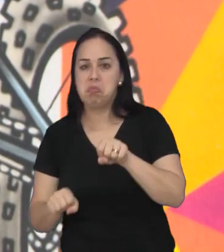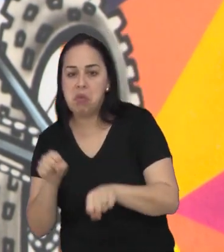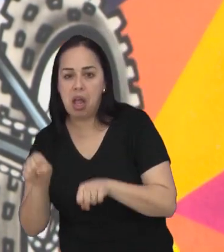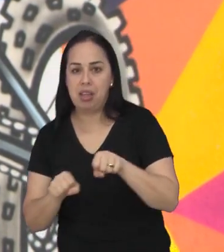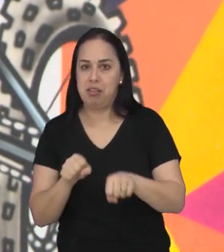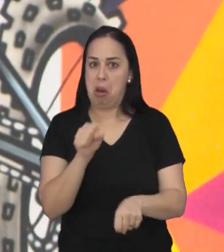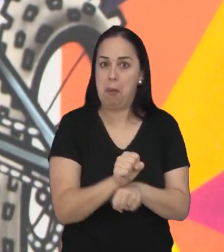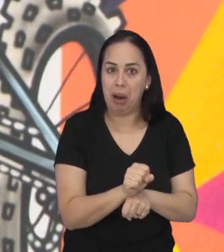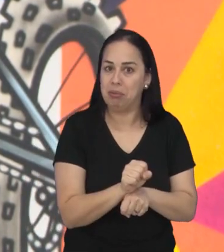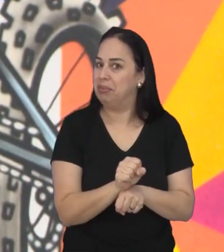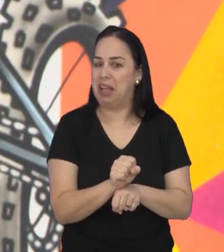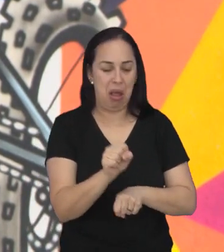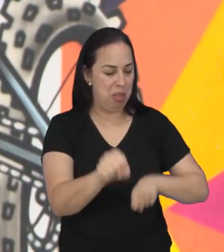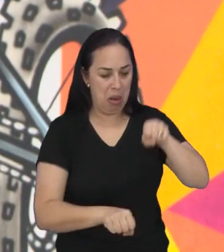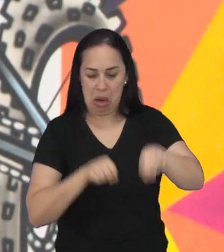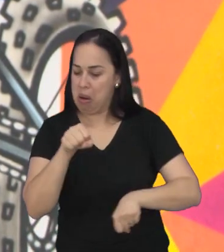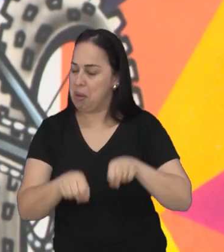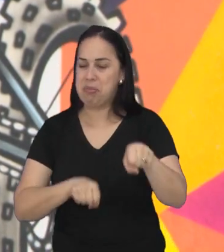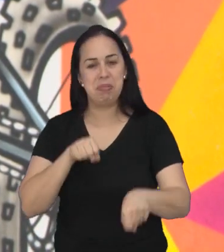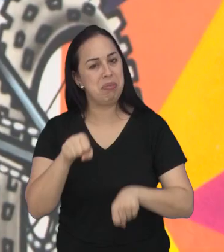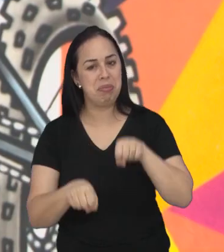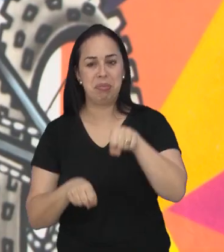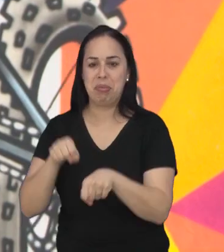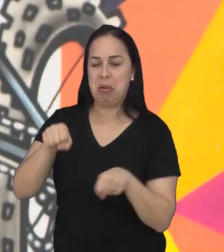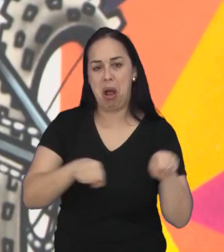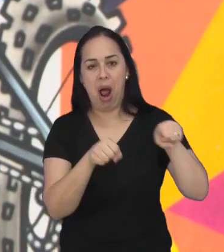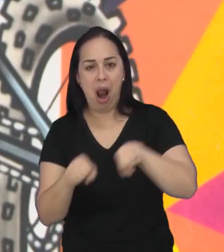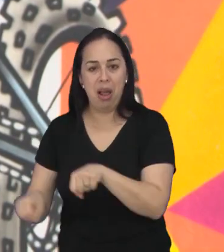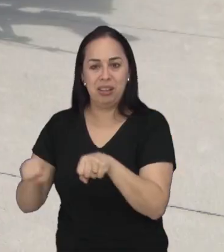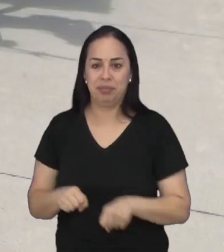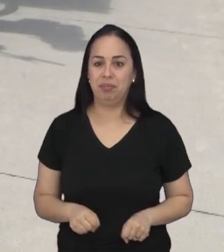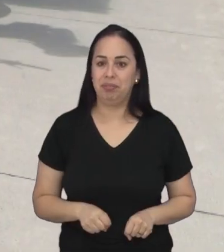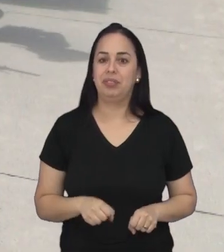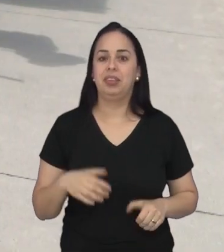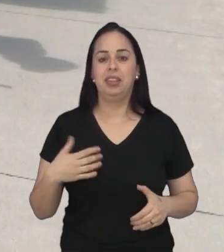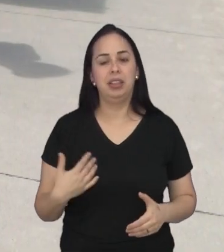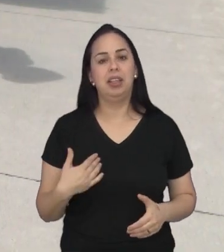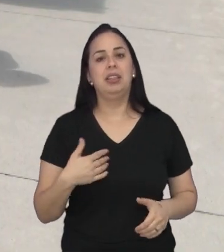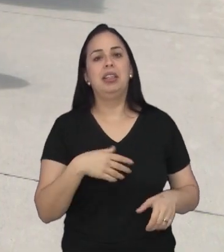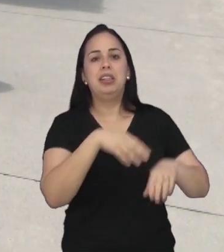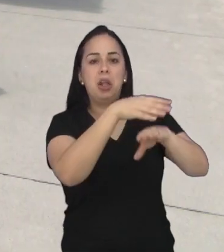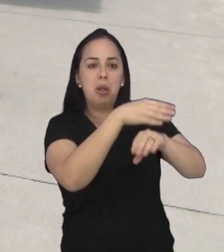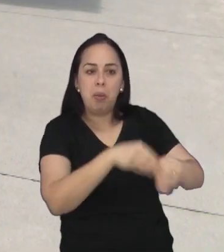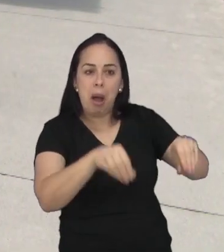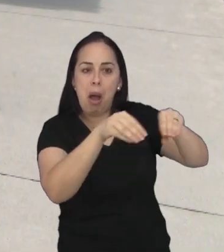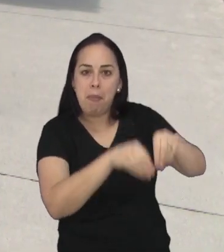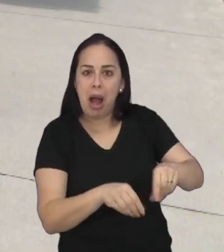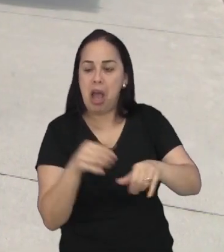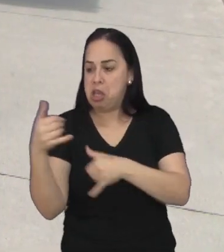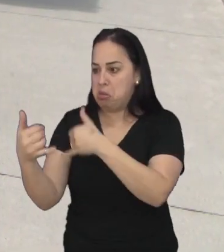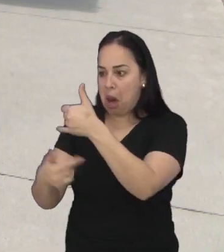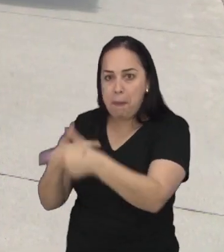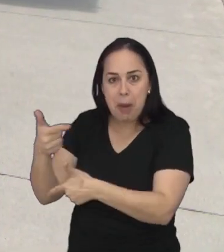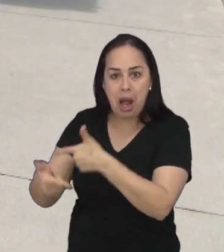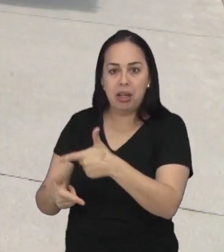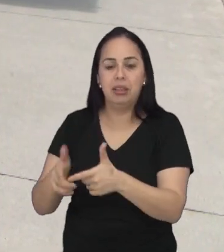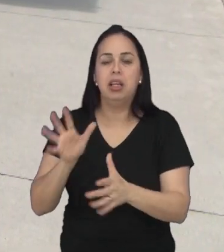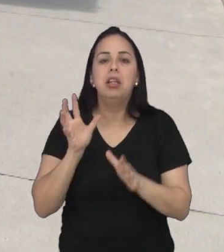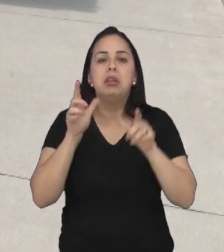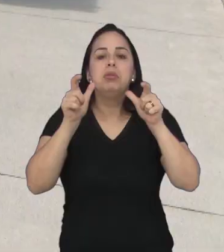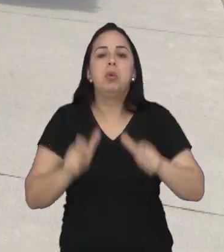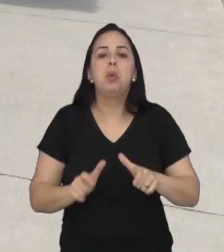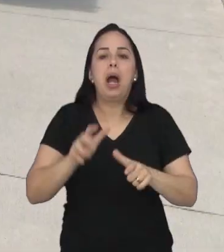né então eu não paro de pedalar eu fico o tempo todo girando em cima da bike entre Trilhas e trabalho é sempre bom contar com um